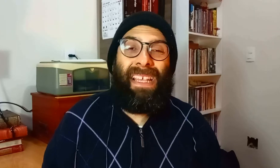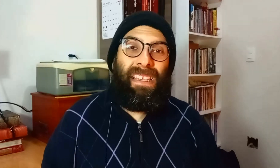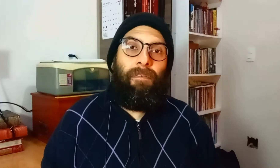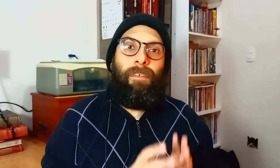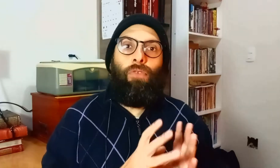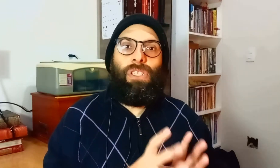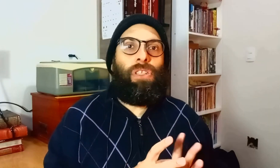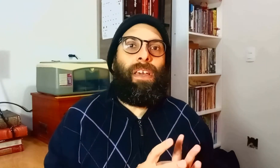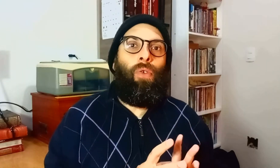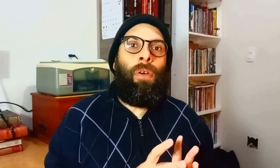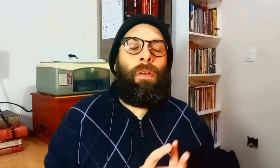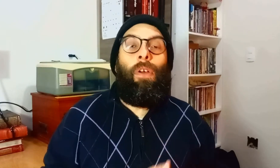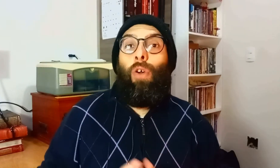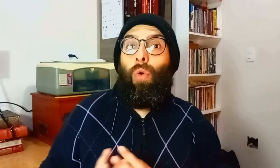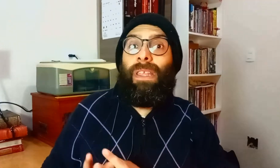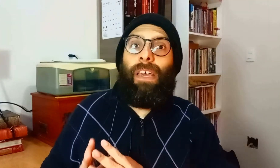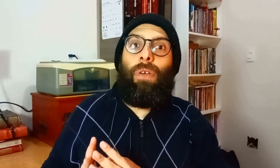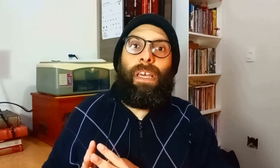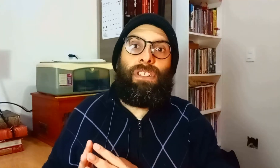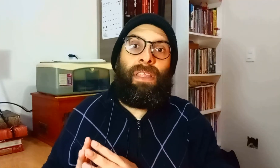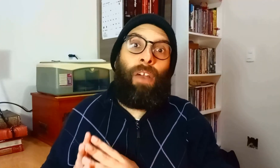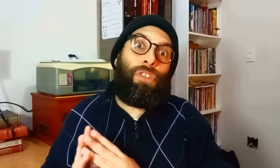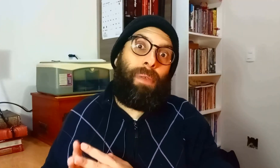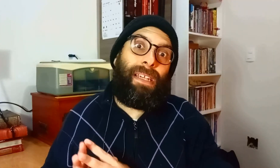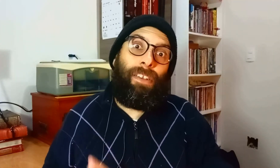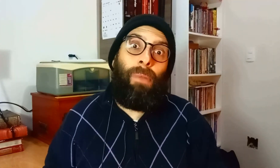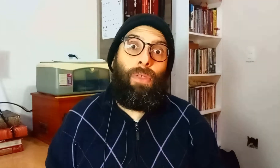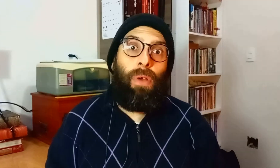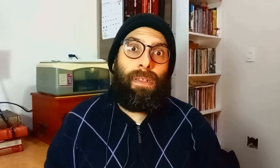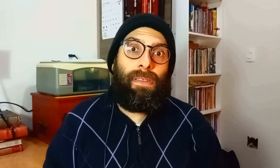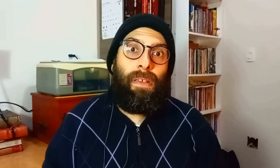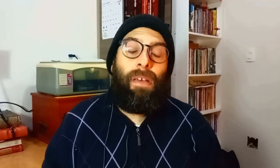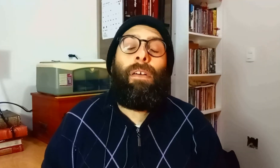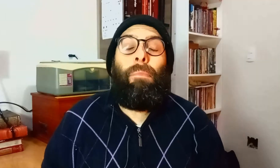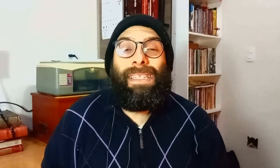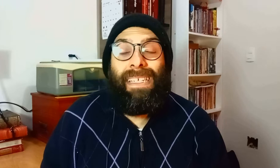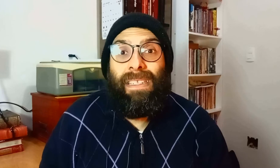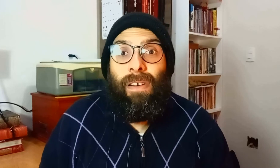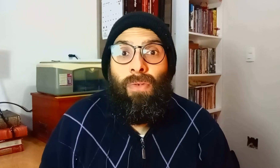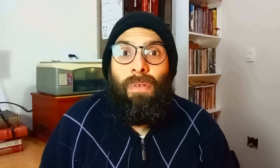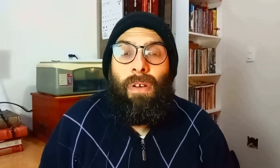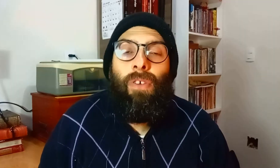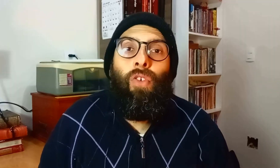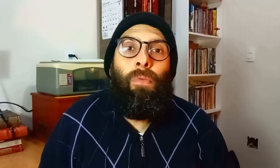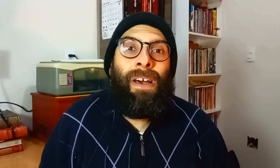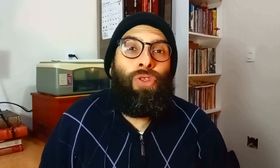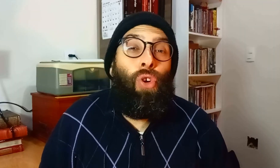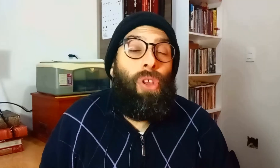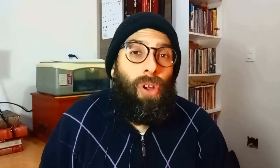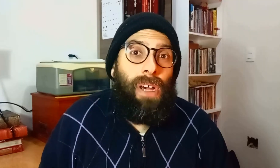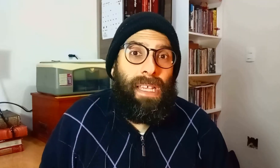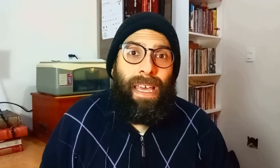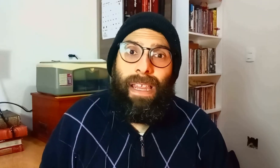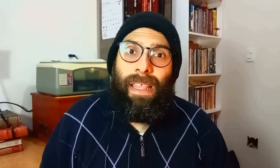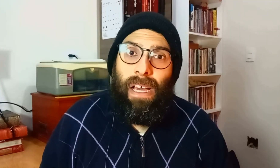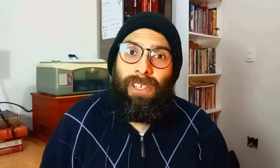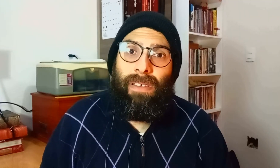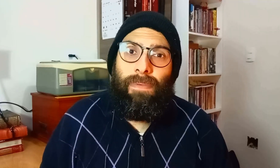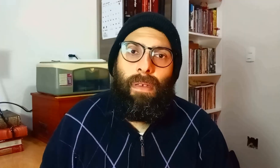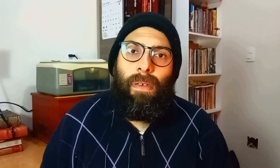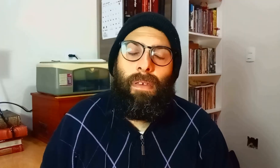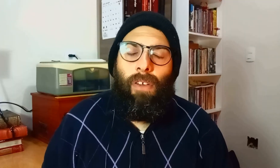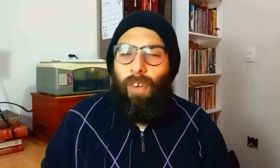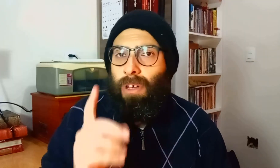existir apenas em filmes de terror ou em teorias da conspiração malucas, mas que são uma dolorosa